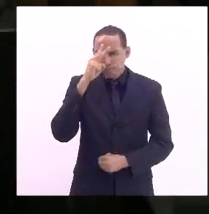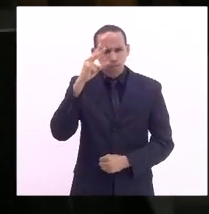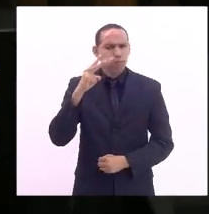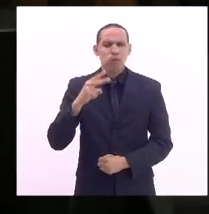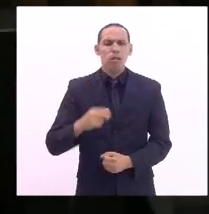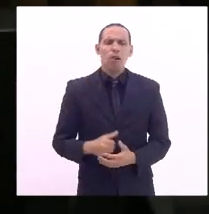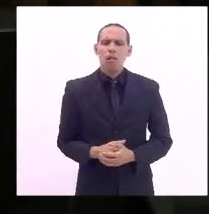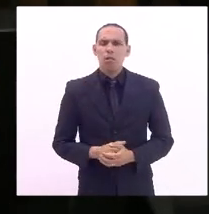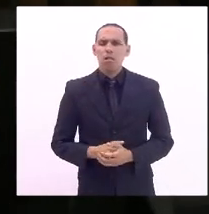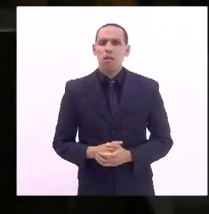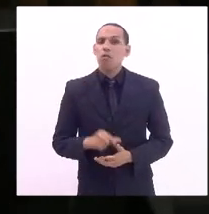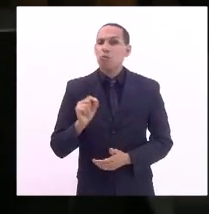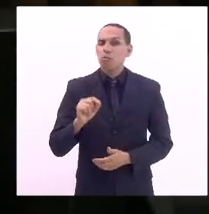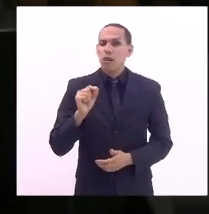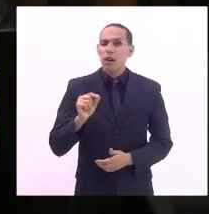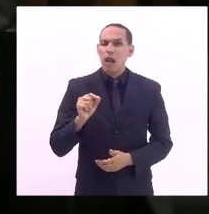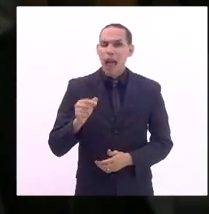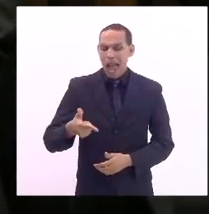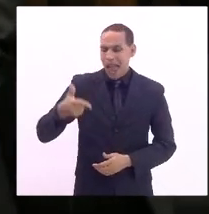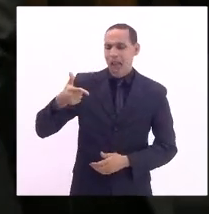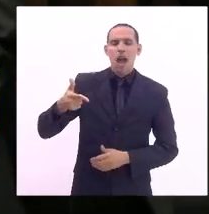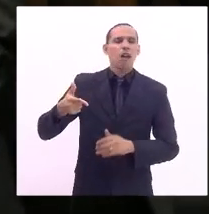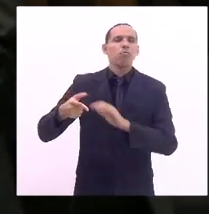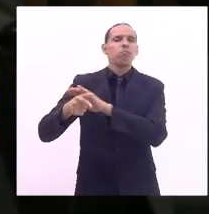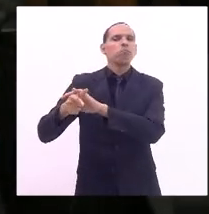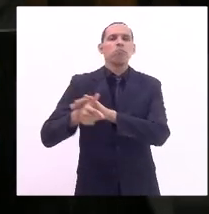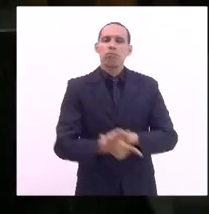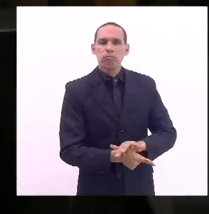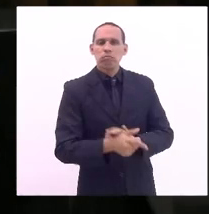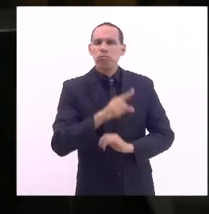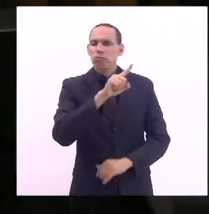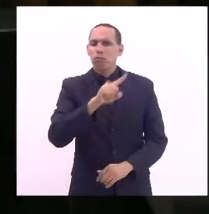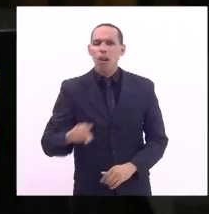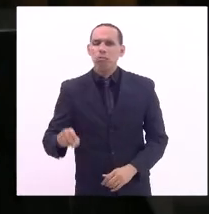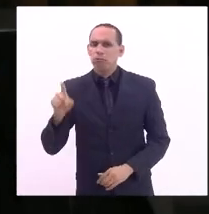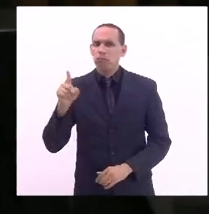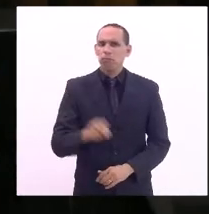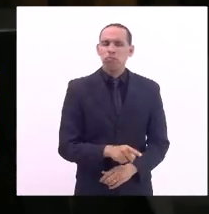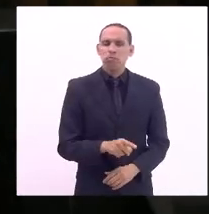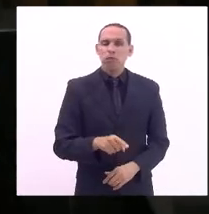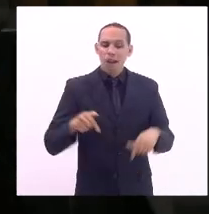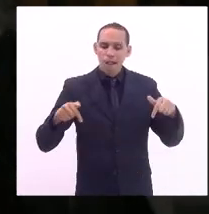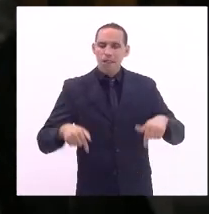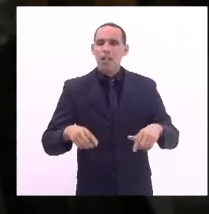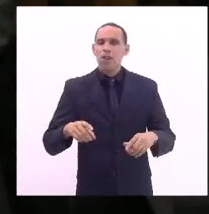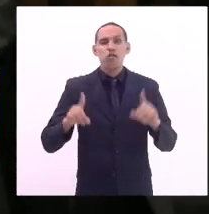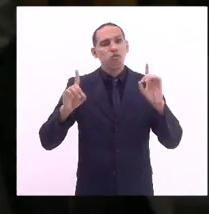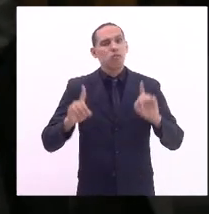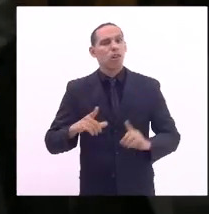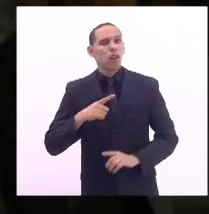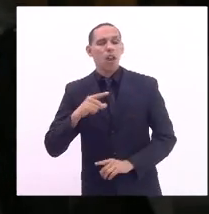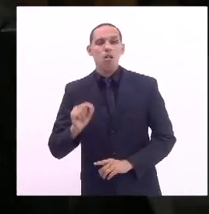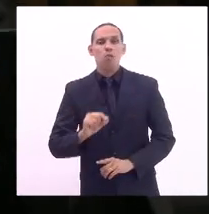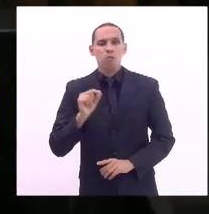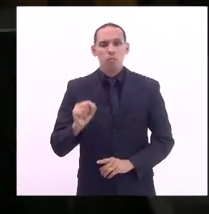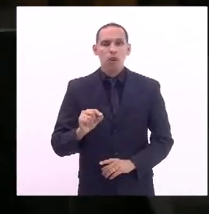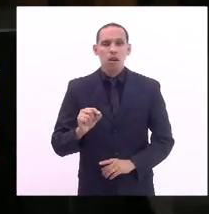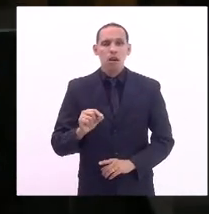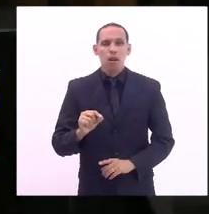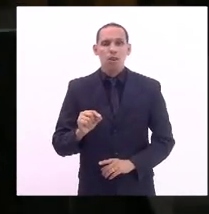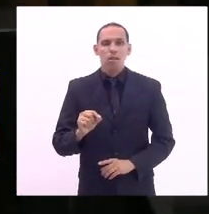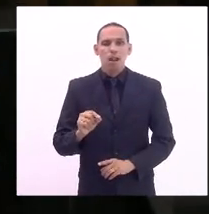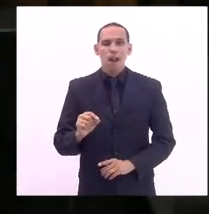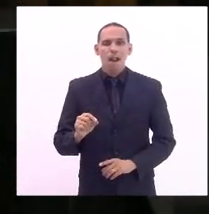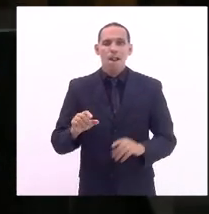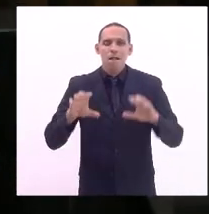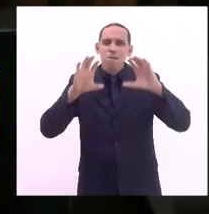vigor, não às armas. Como tem-se o direito aqui de botar essa faixa